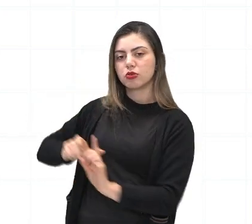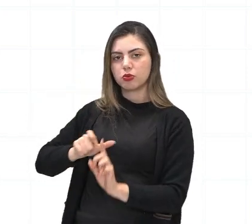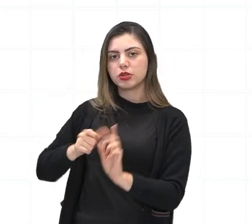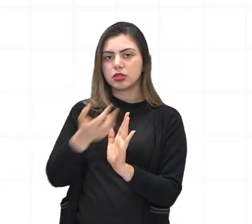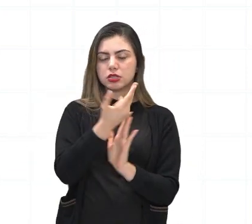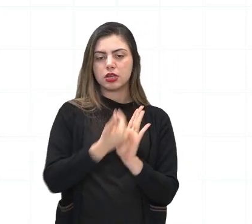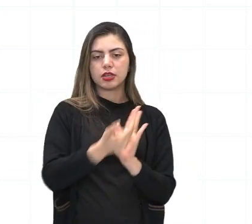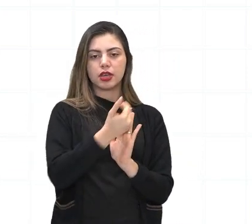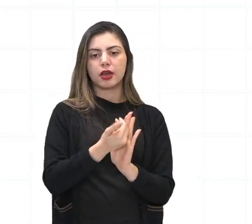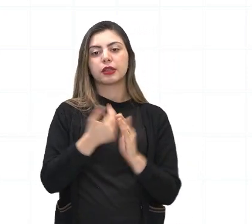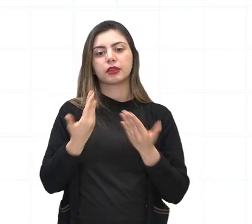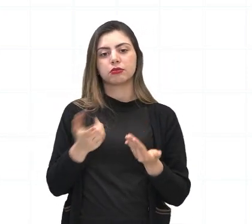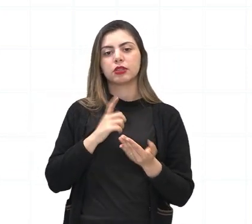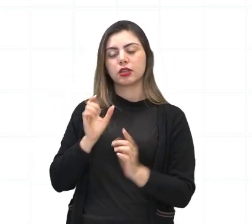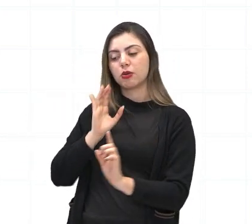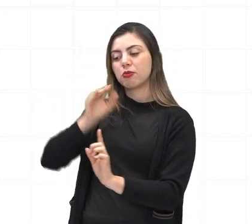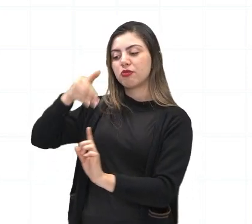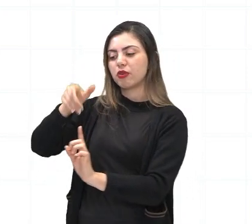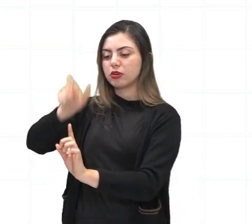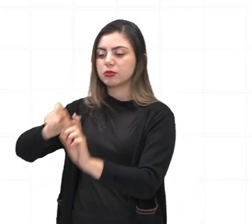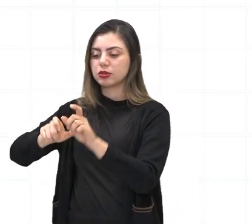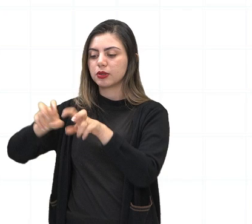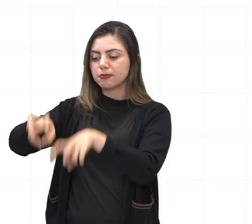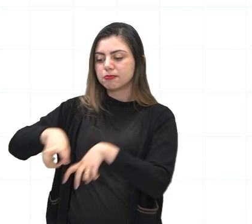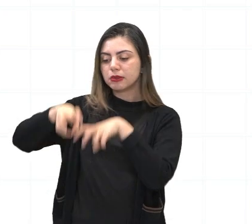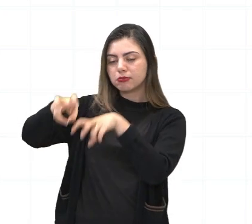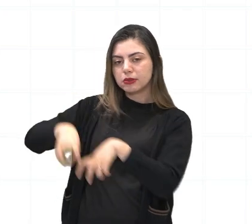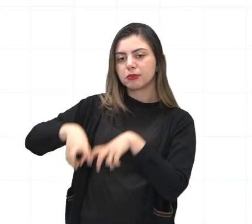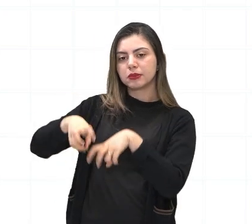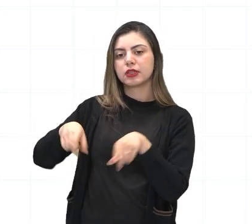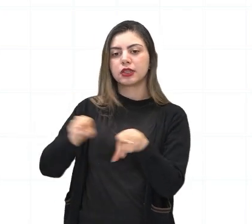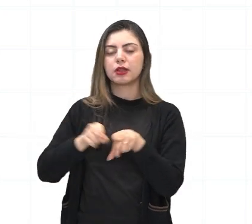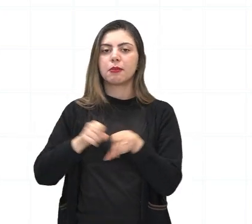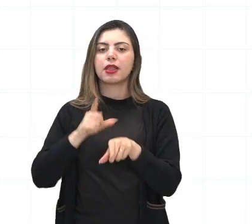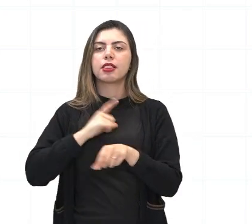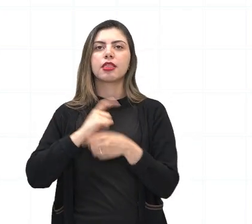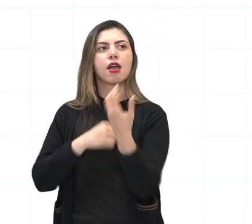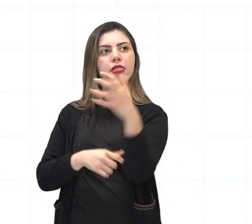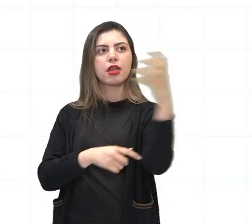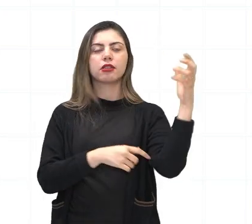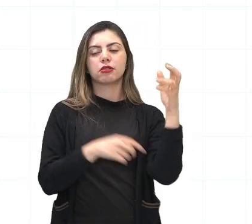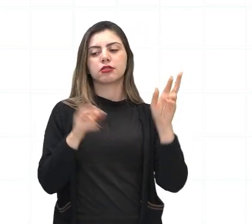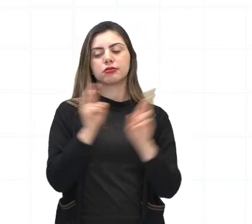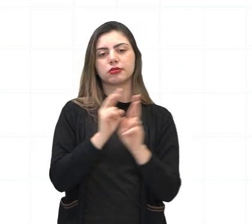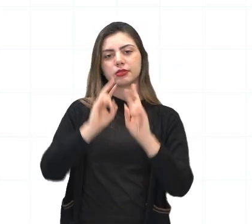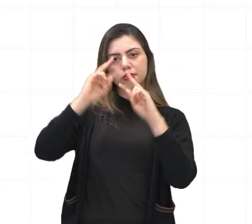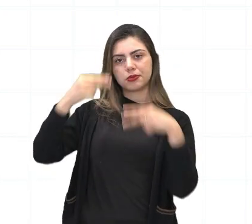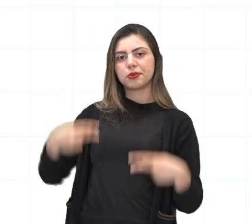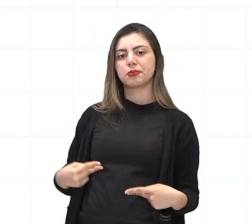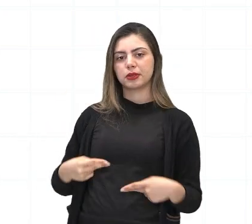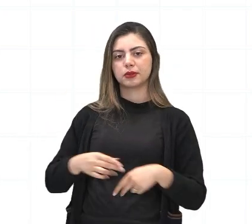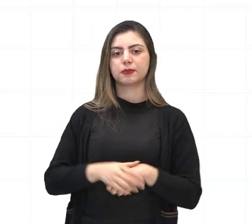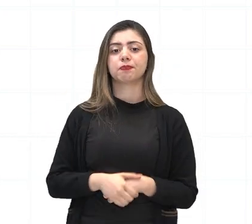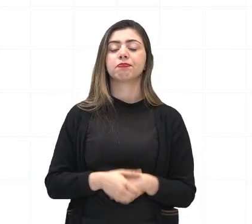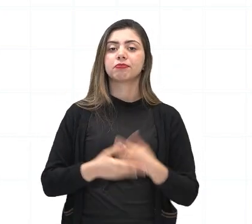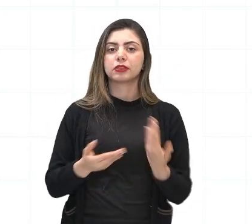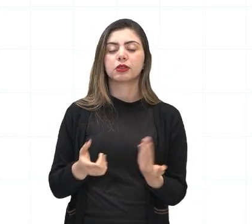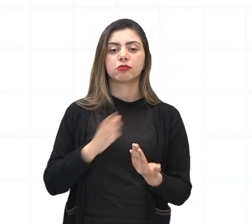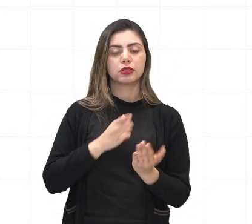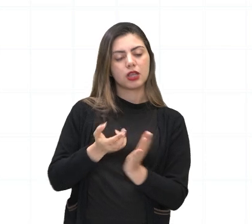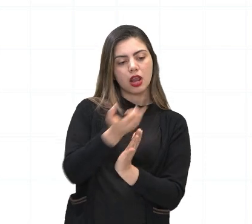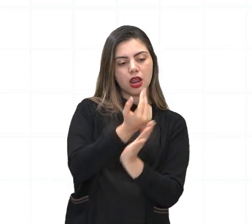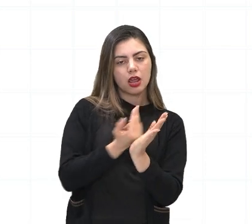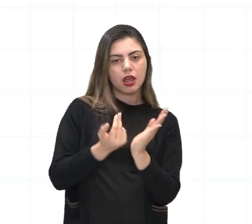e a integração da natureza com o ser humano a sua obra ela foi uma